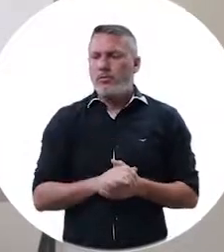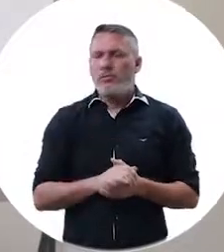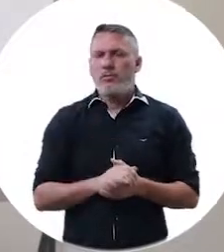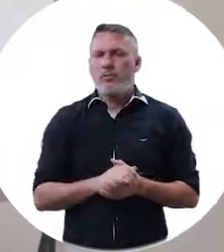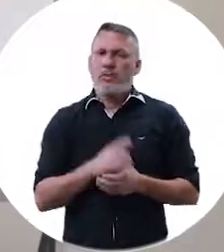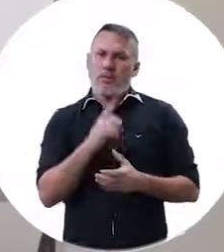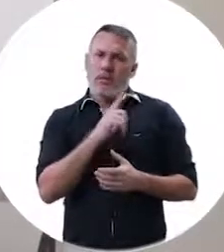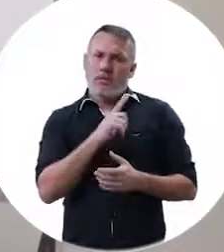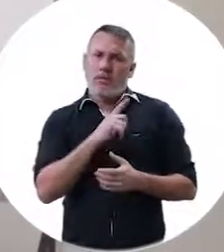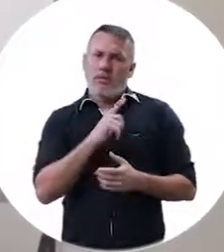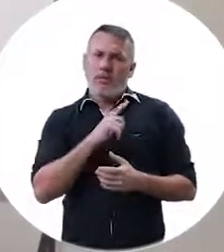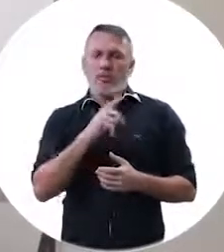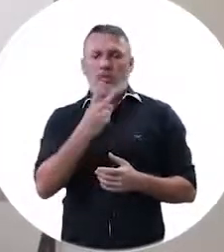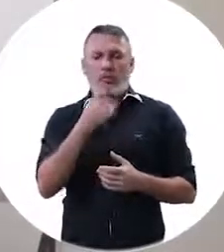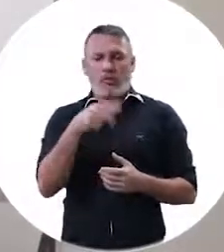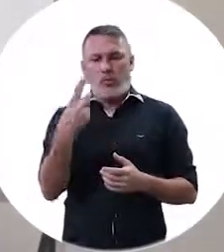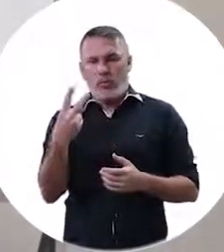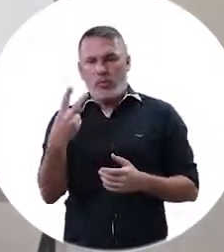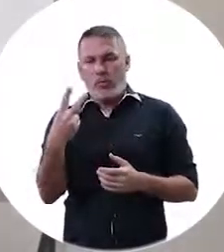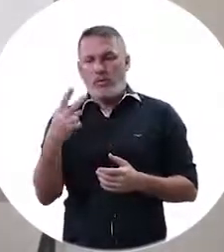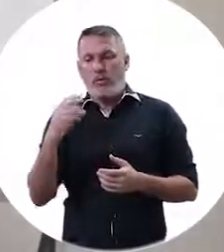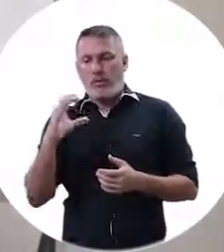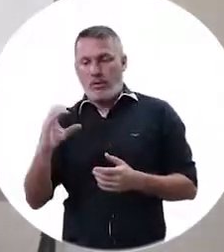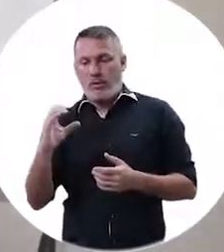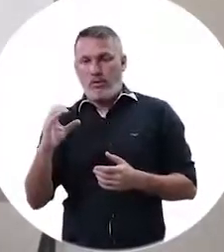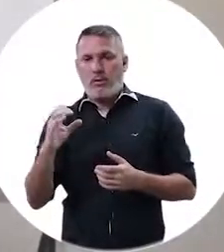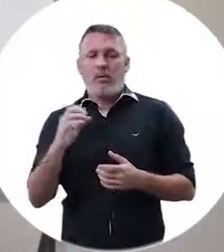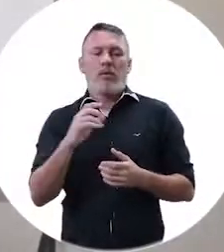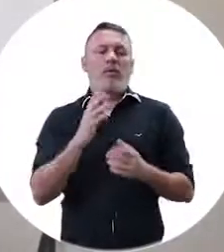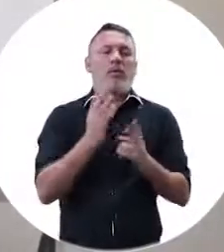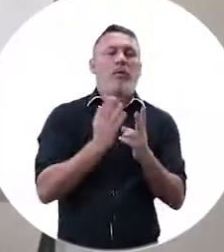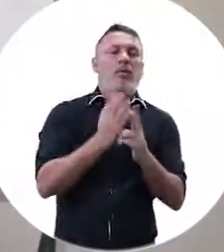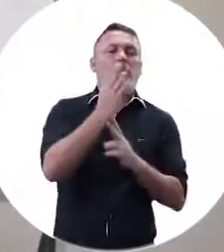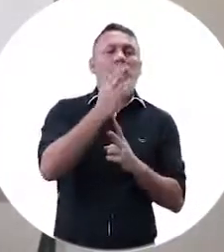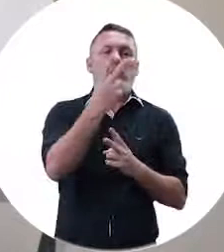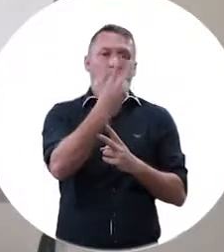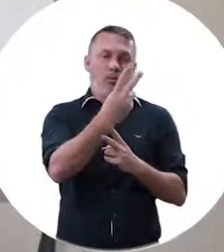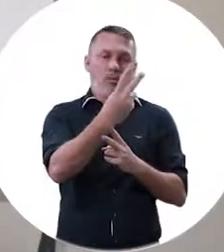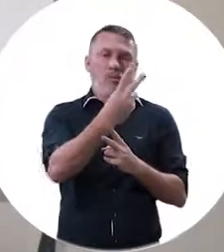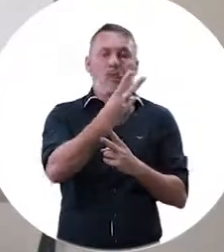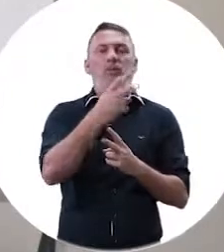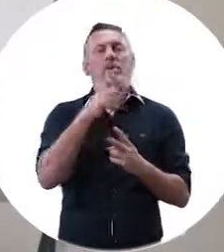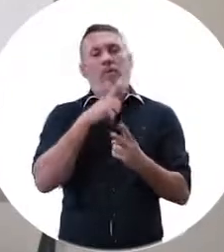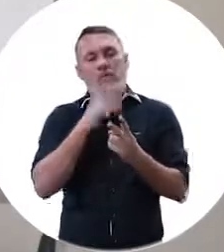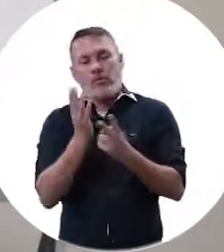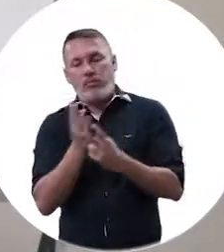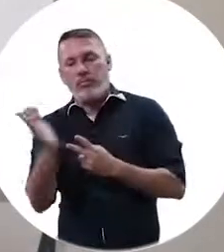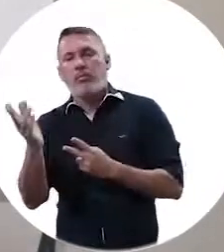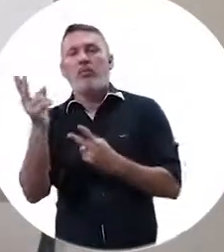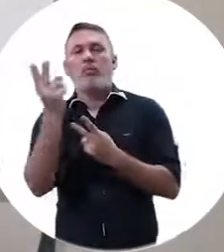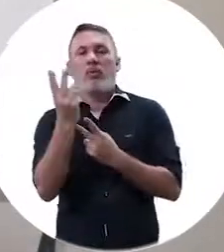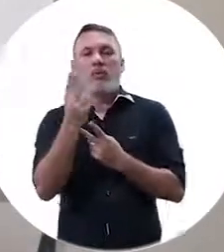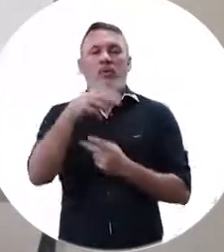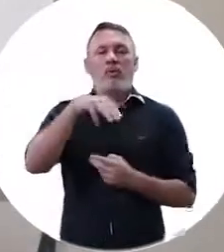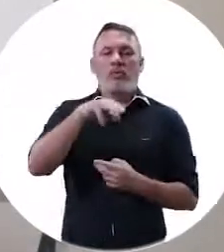2,2. Num carbono 2 eu tenho metil. O outro metil também